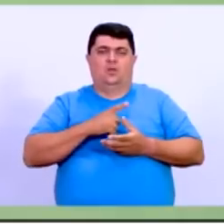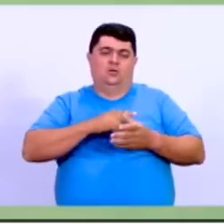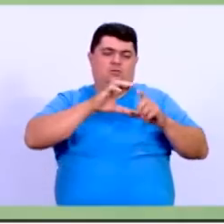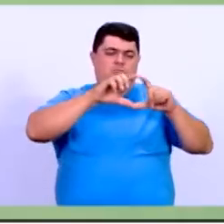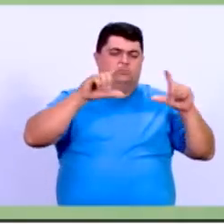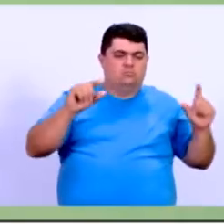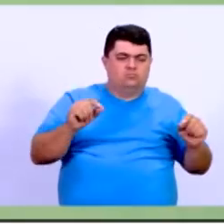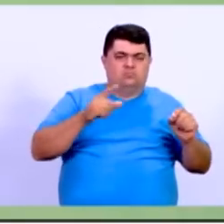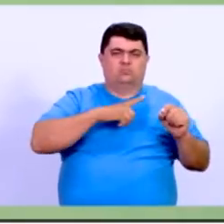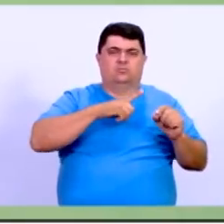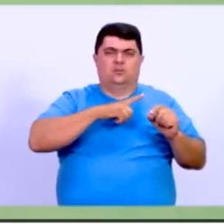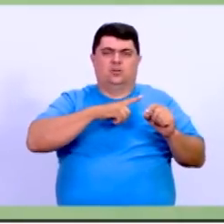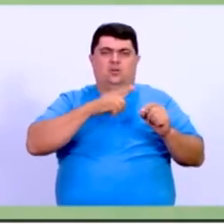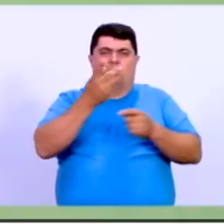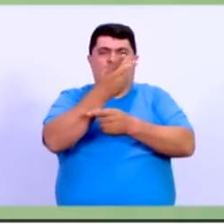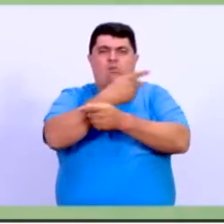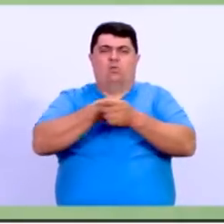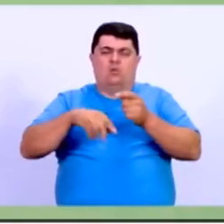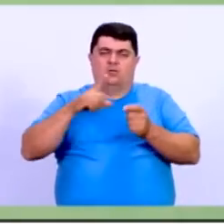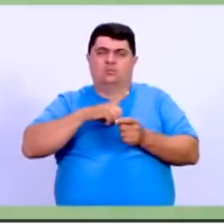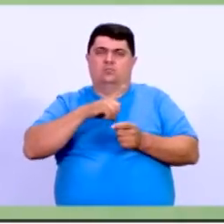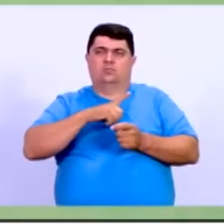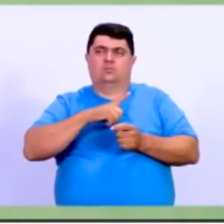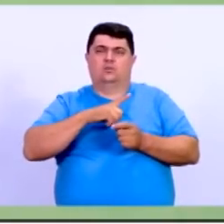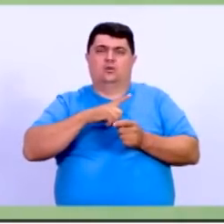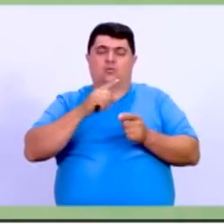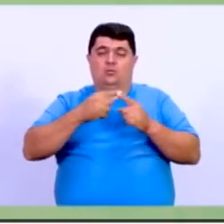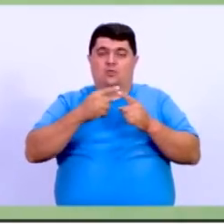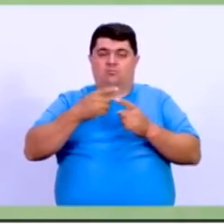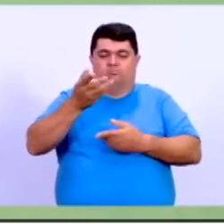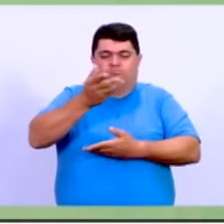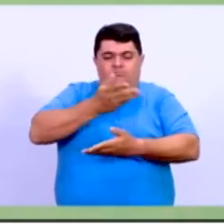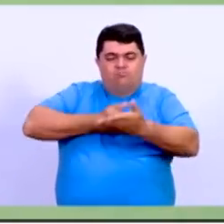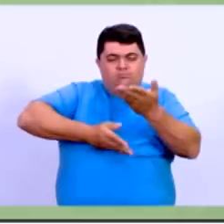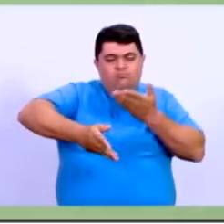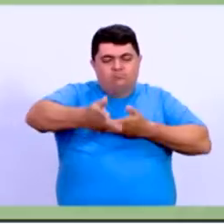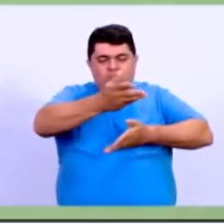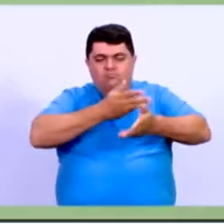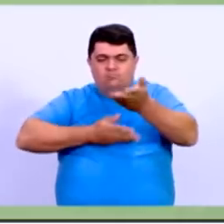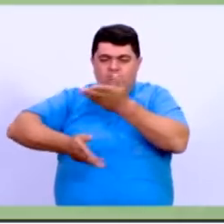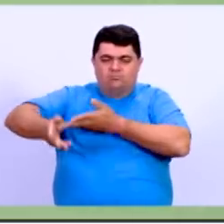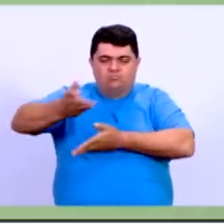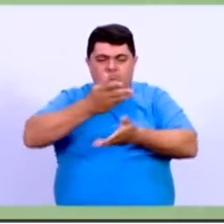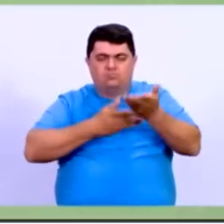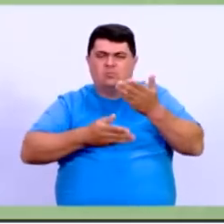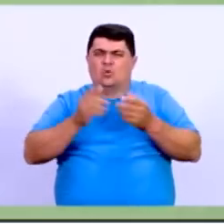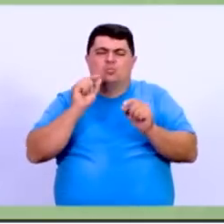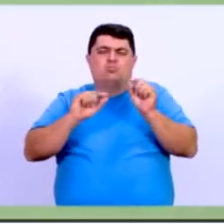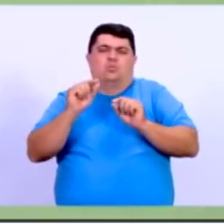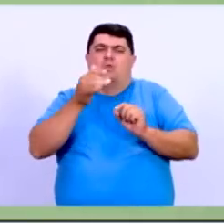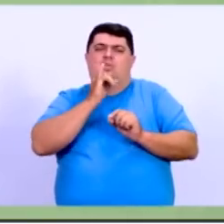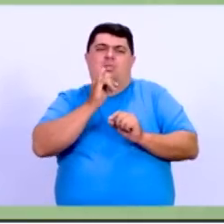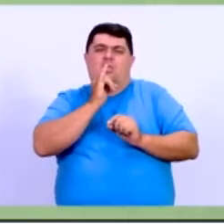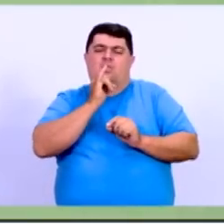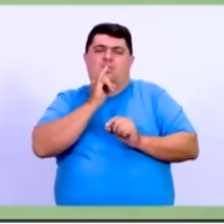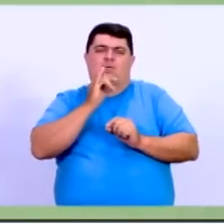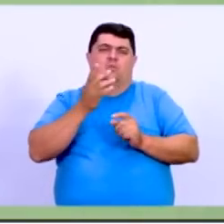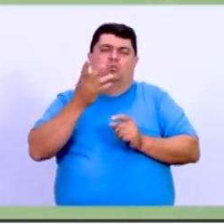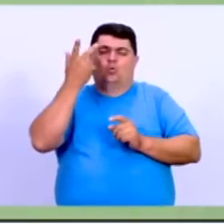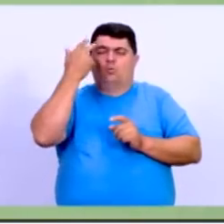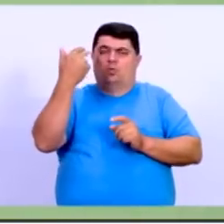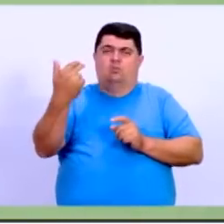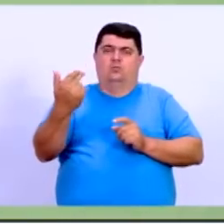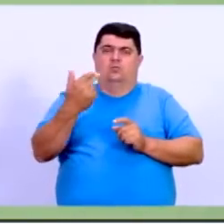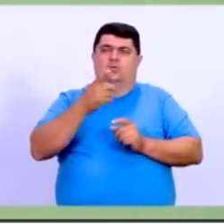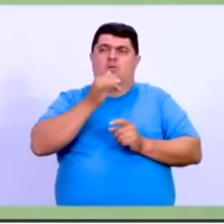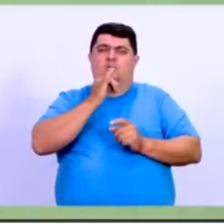né, pessoal, a gente precisa do equipamento para quê? Para trocar informações. Professor, que informação é essa? Vamos trazer um exemplo básico para vocês aqui, ó. Entra